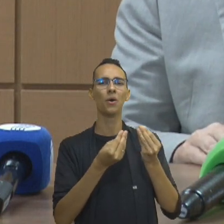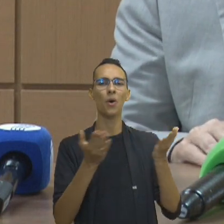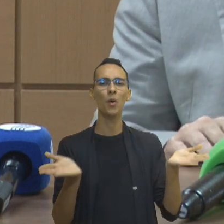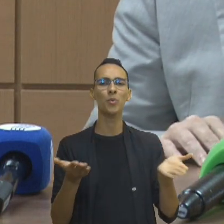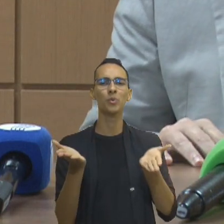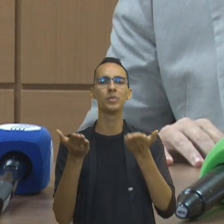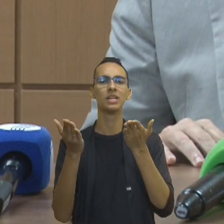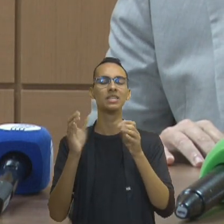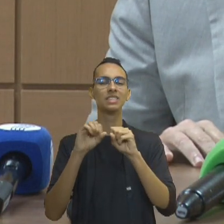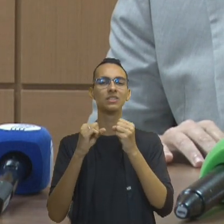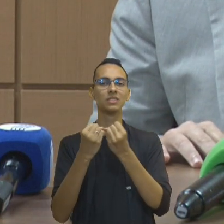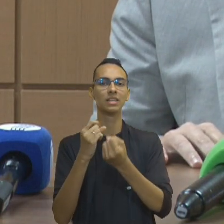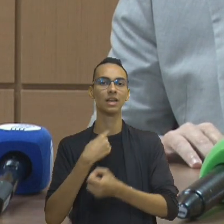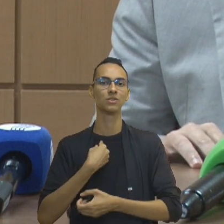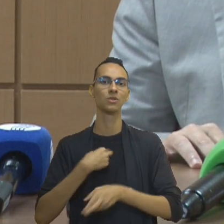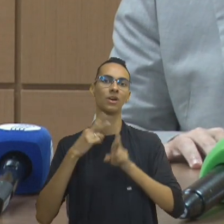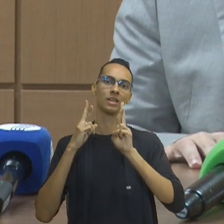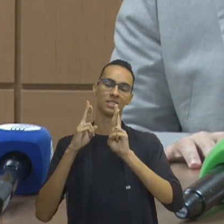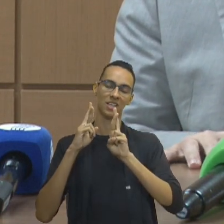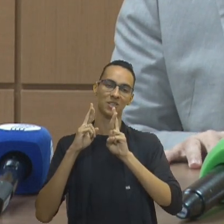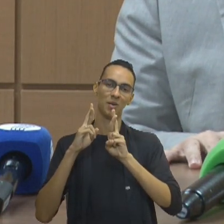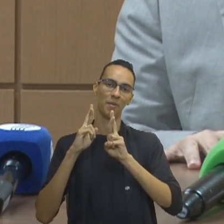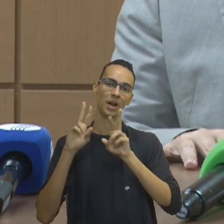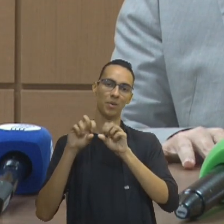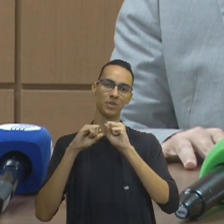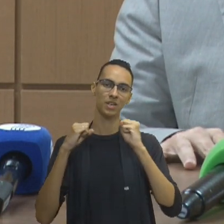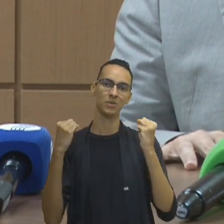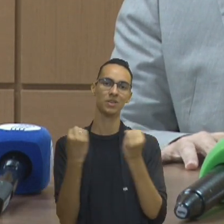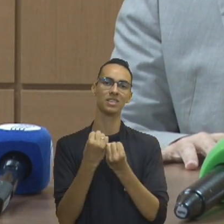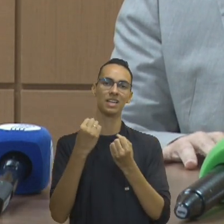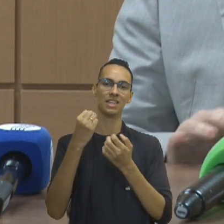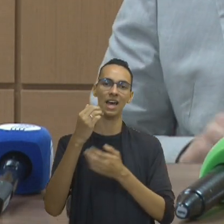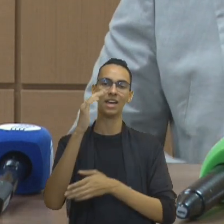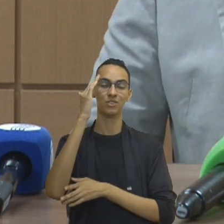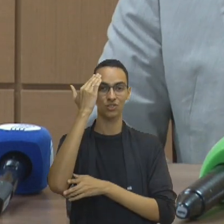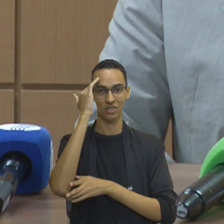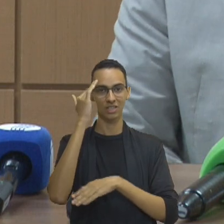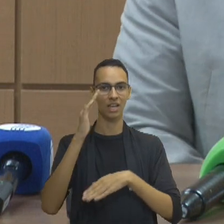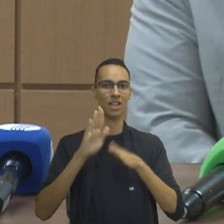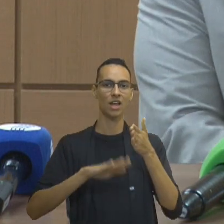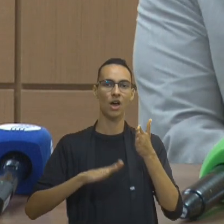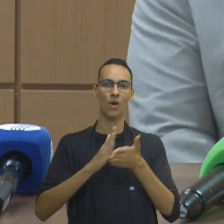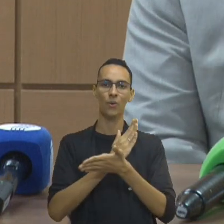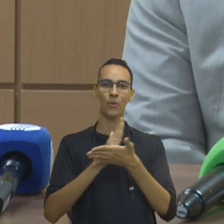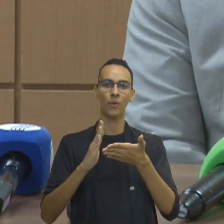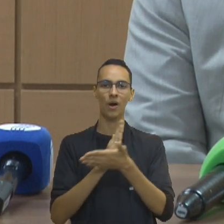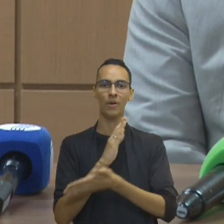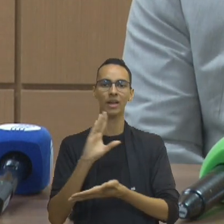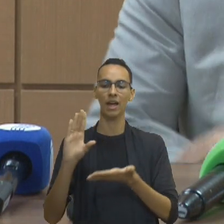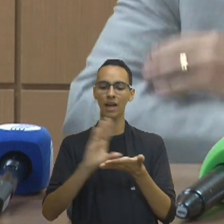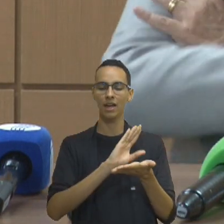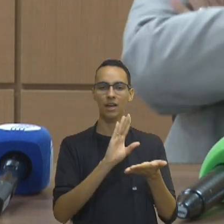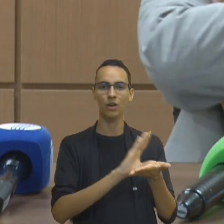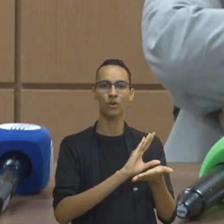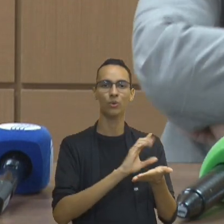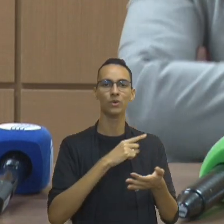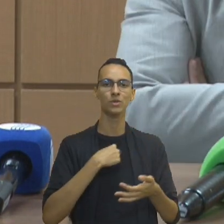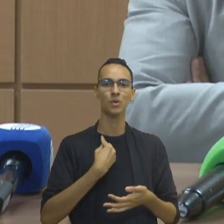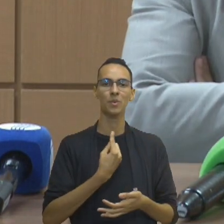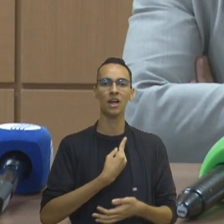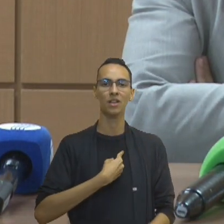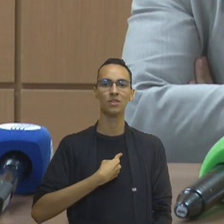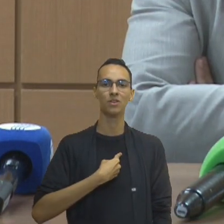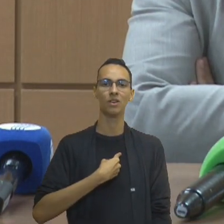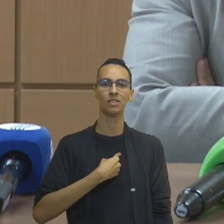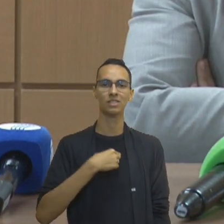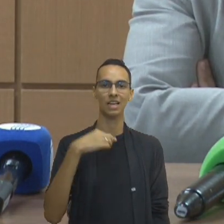sociedade. A gente espera que a sociedade entenda que qualquer recurso aplicado em educação é investimento para a nossa nação